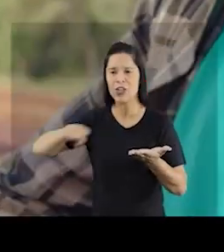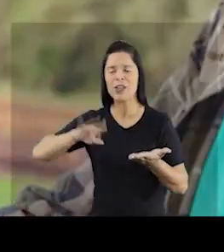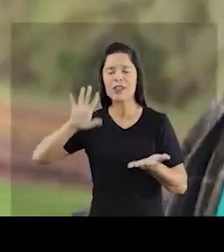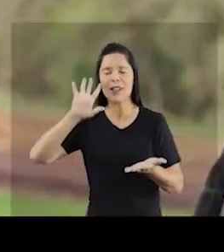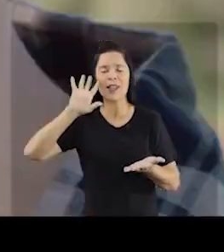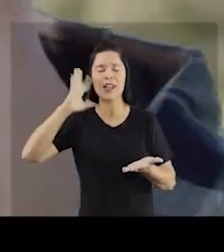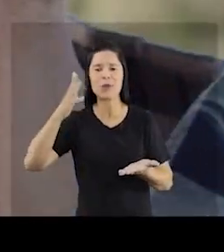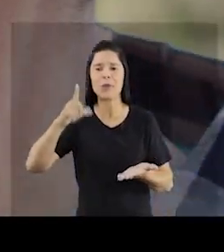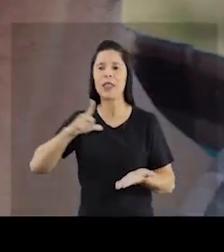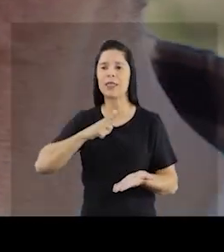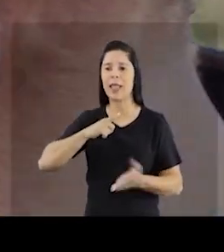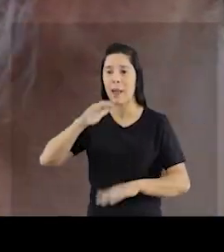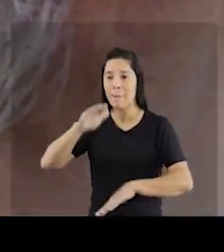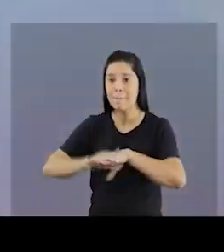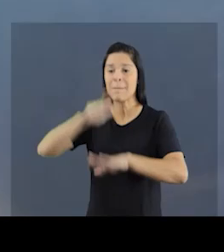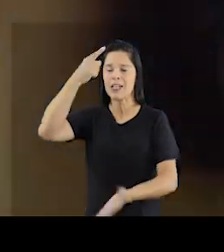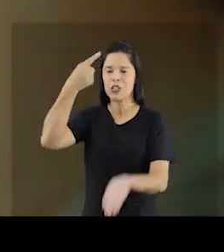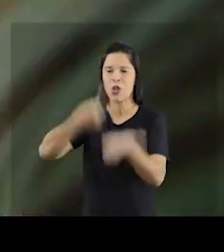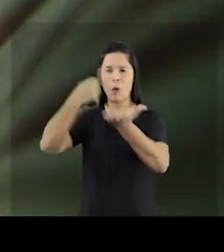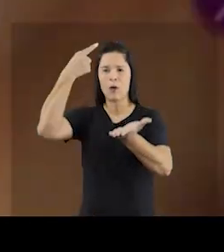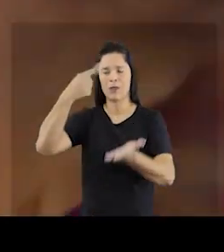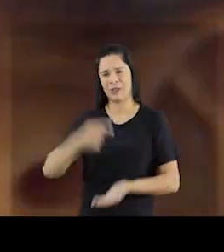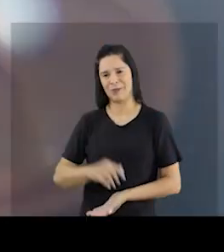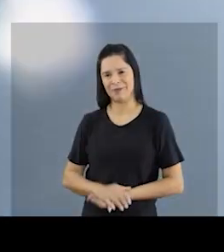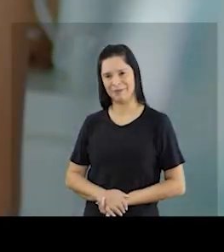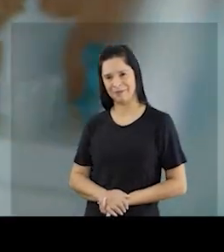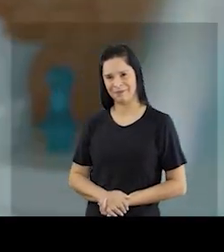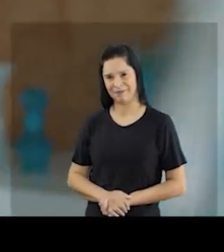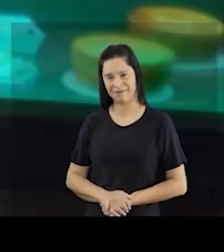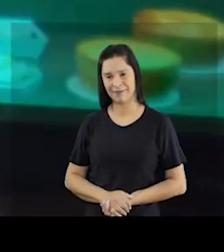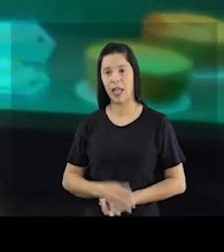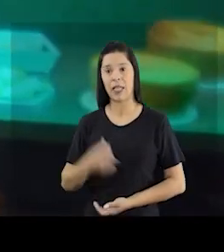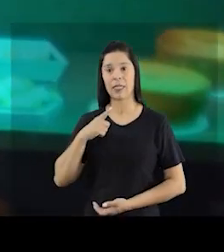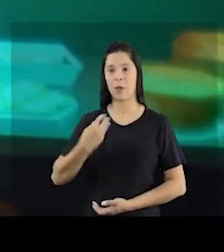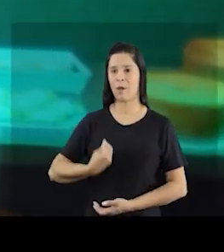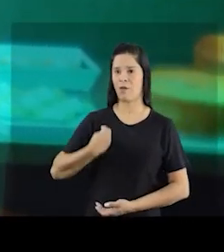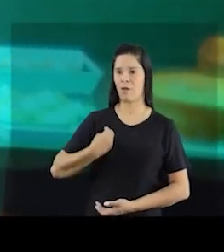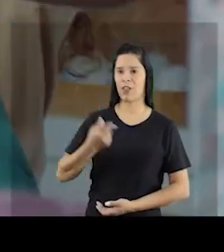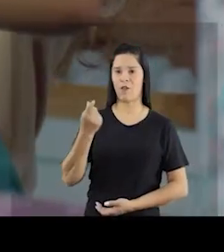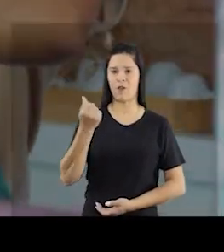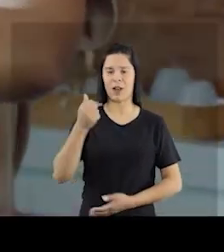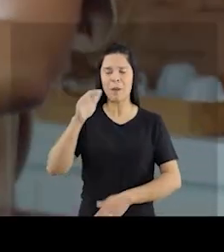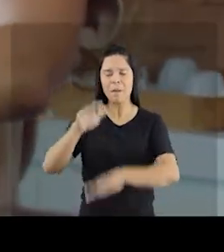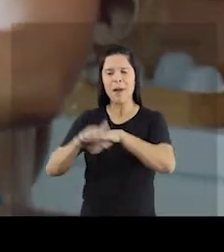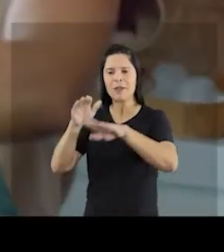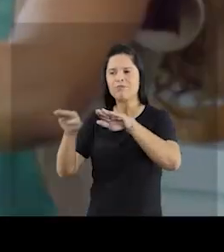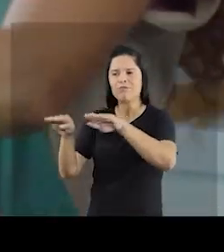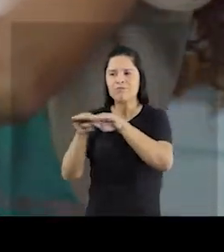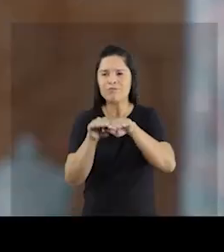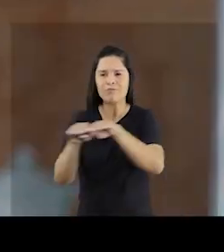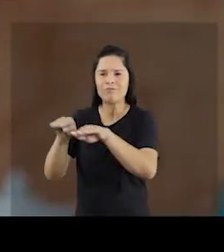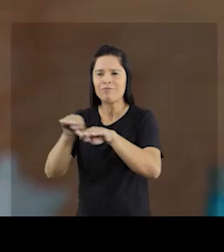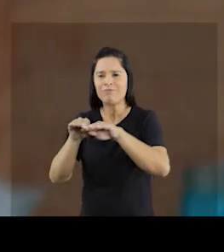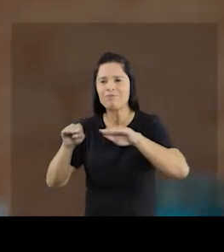nos comprometer ainda mais. Com uma vida financeira mais justa.